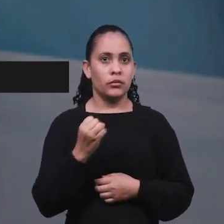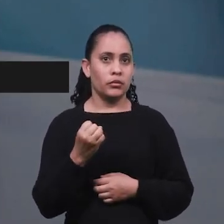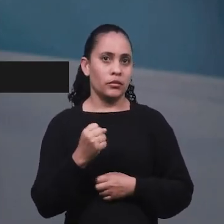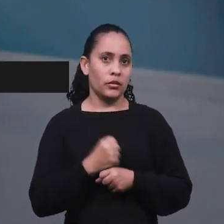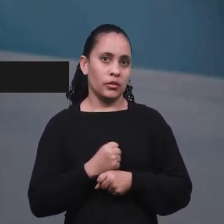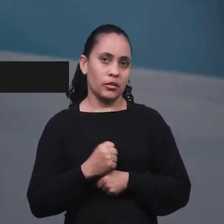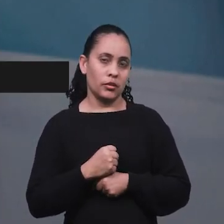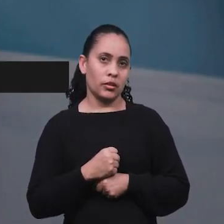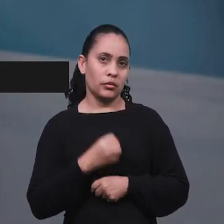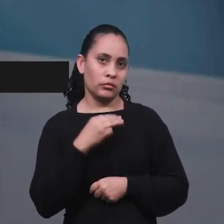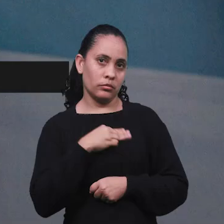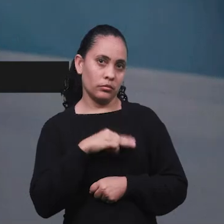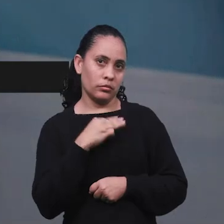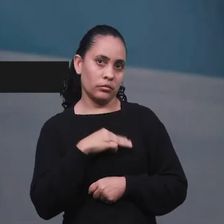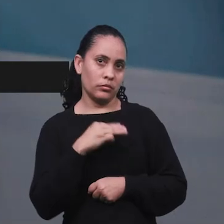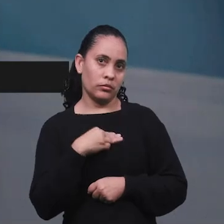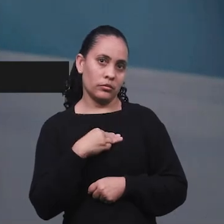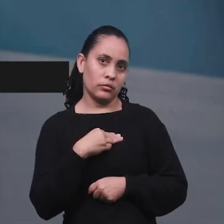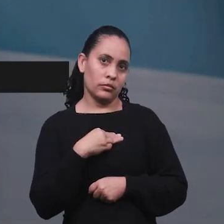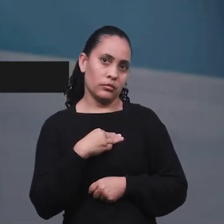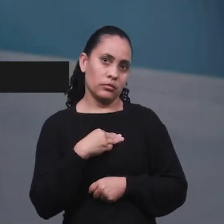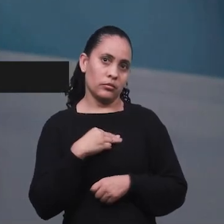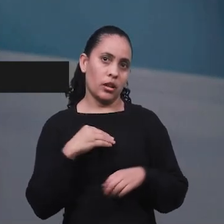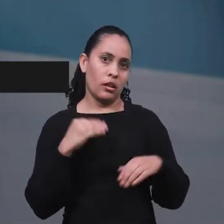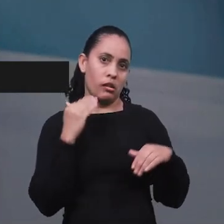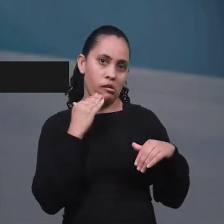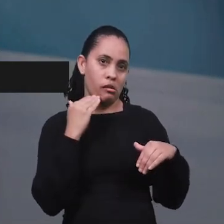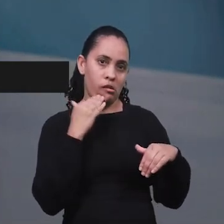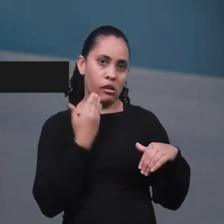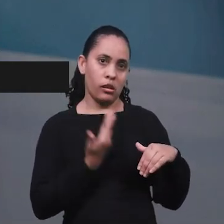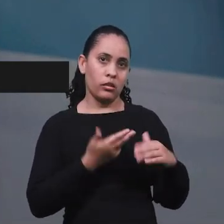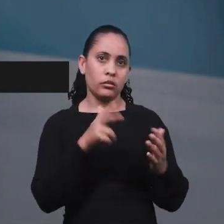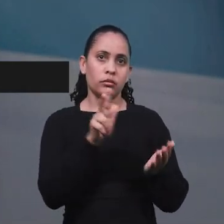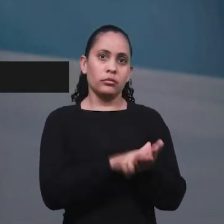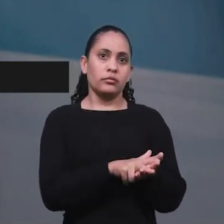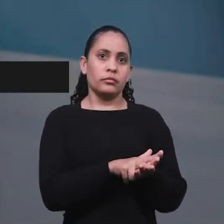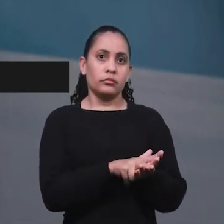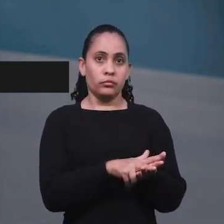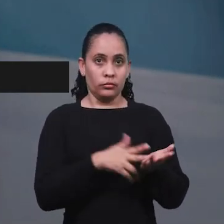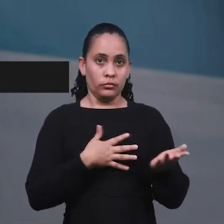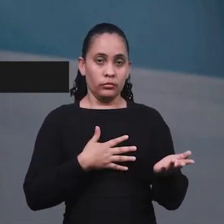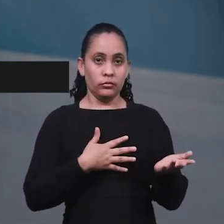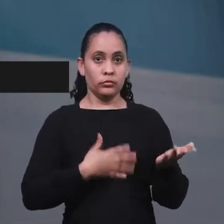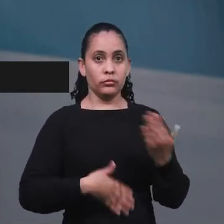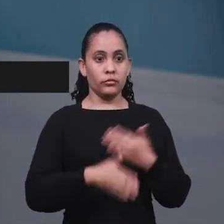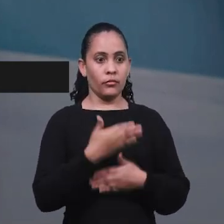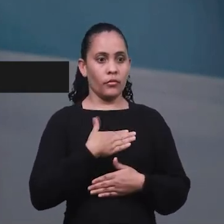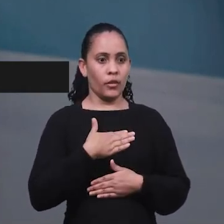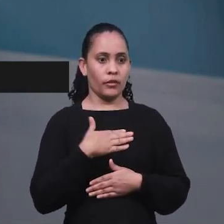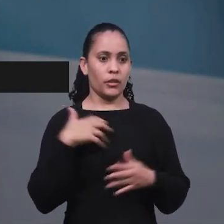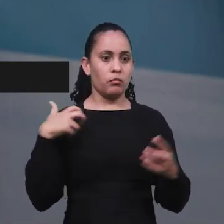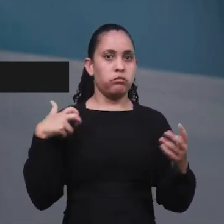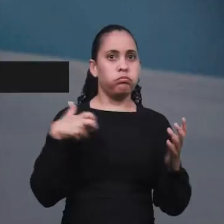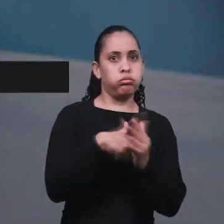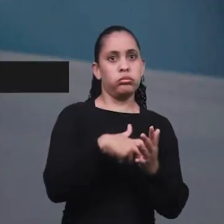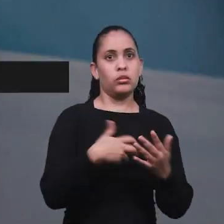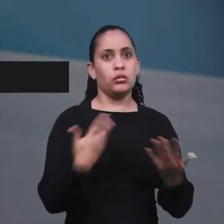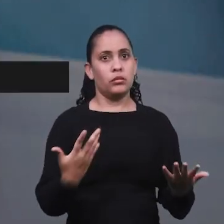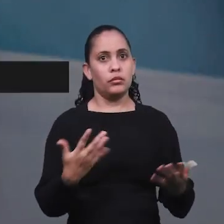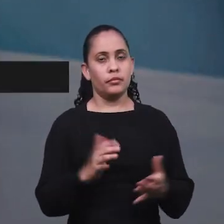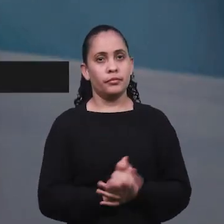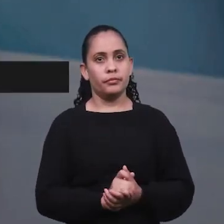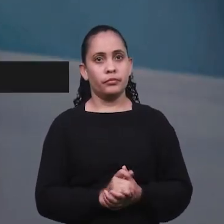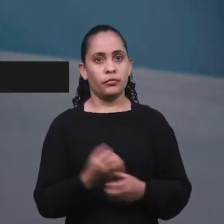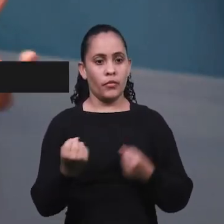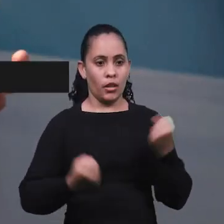de 30 anos que ganha 2 salários mínimos ficar inválido pro resto da vida? Com essa pessoa faltar, você involuntariamente causar esse